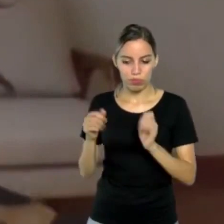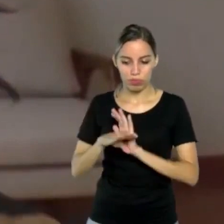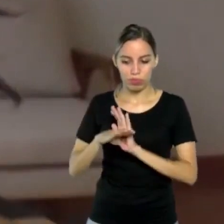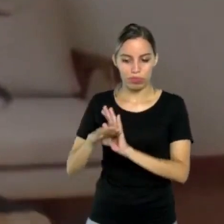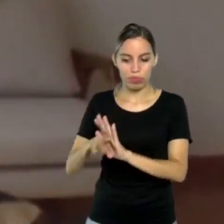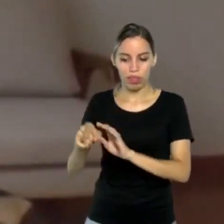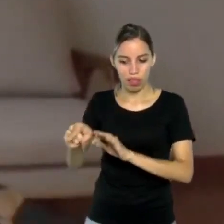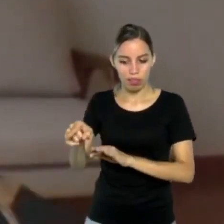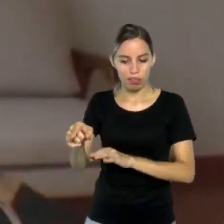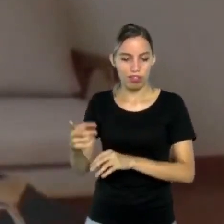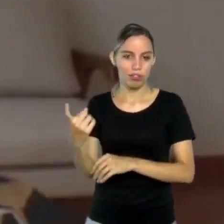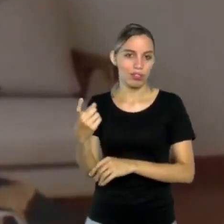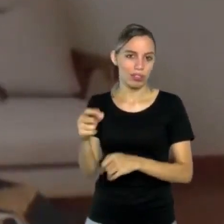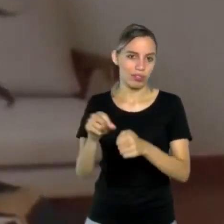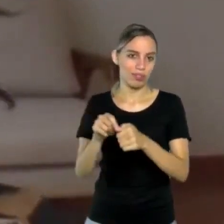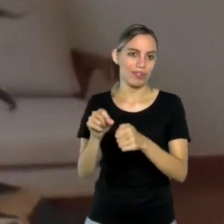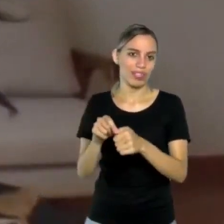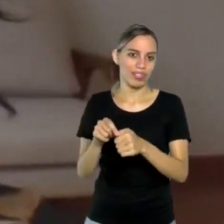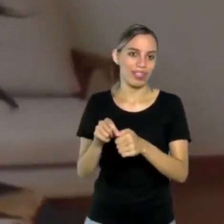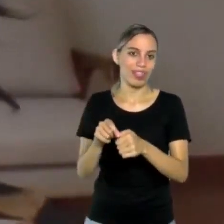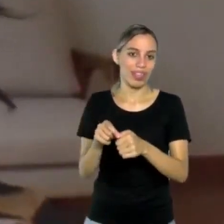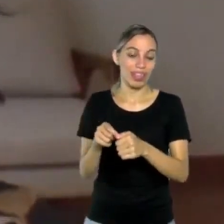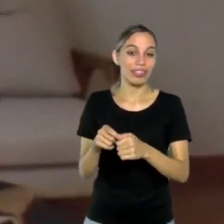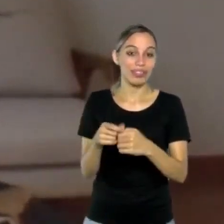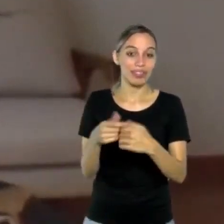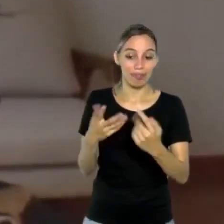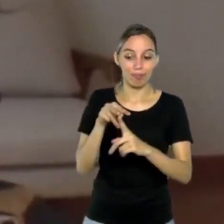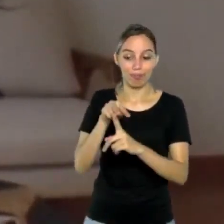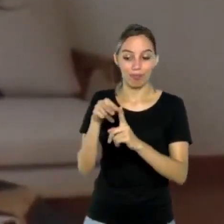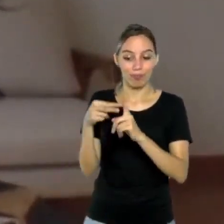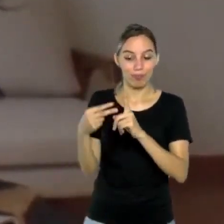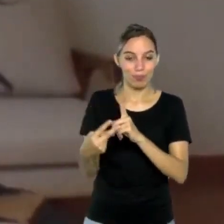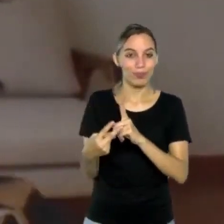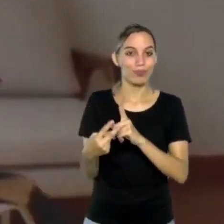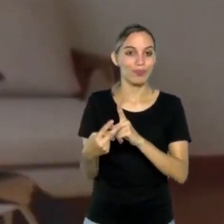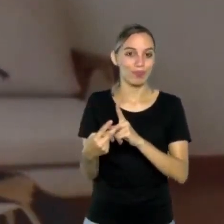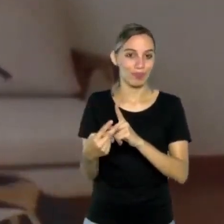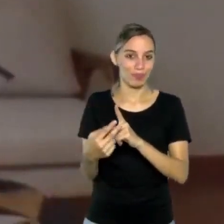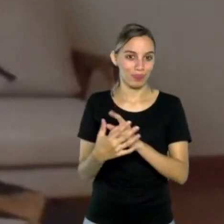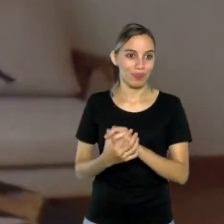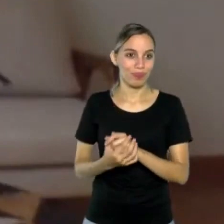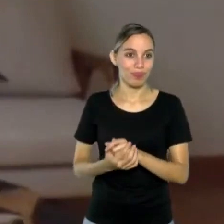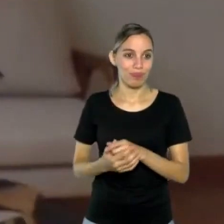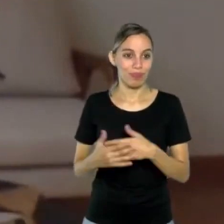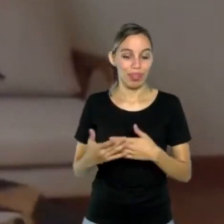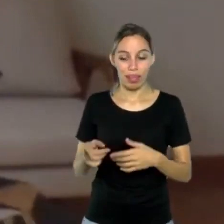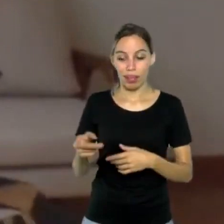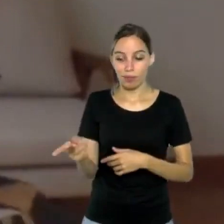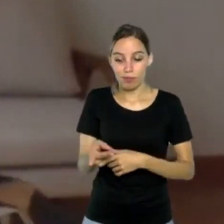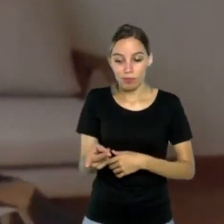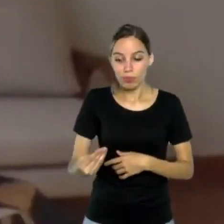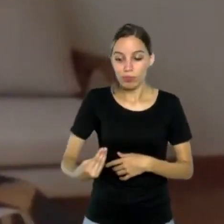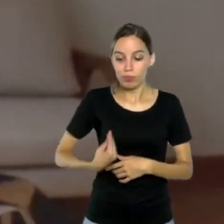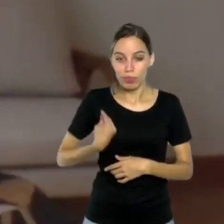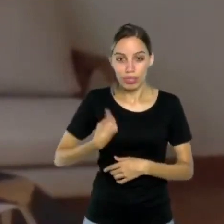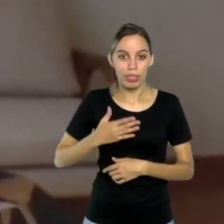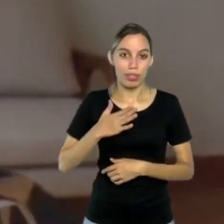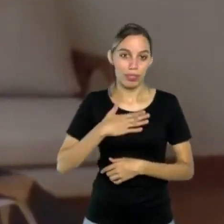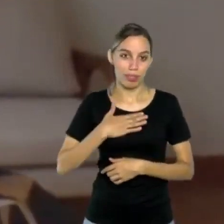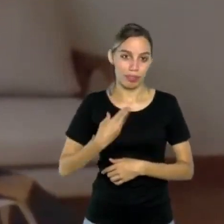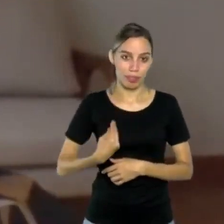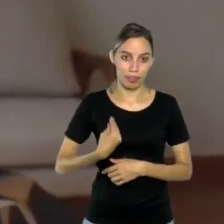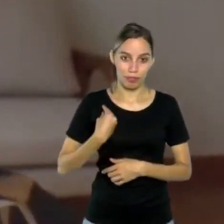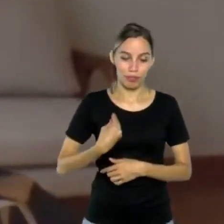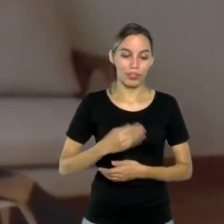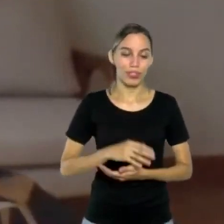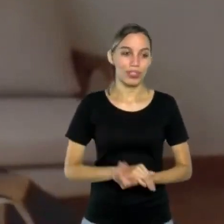Eu acho que é um pouco isso, assim. Então, elas não podiam deixar de estar presentes, assim, na minha escrita. Você